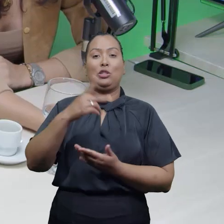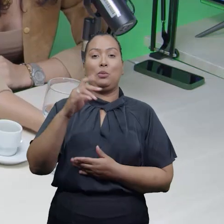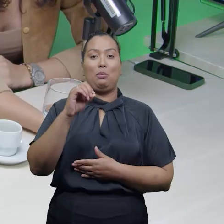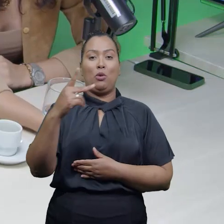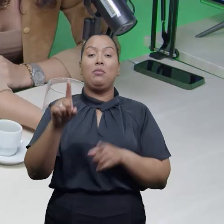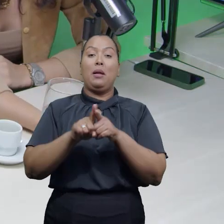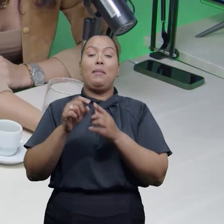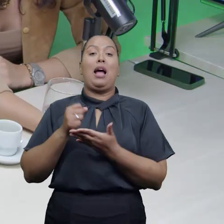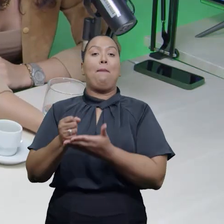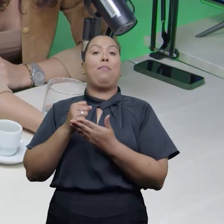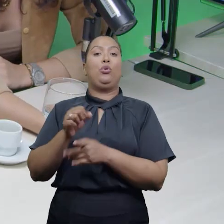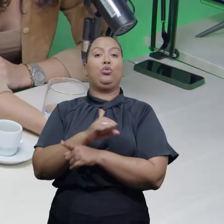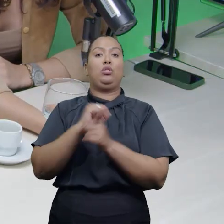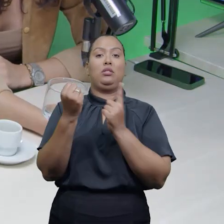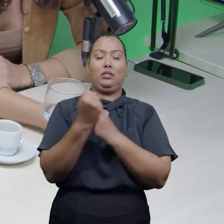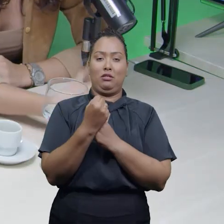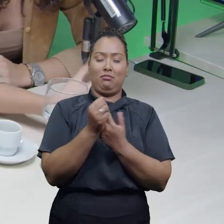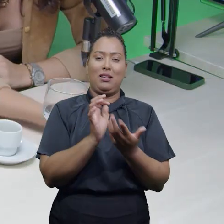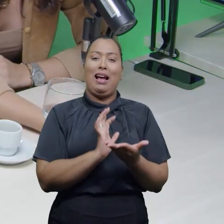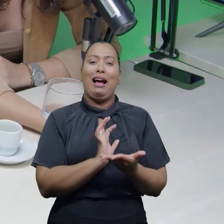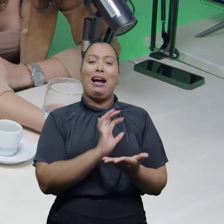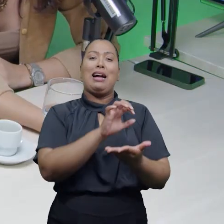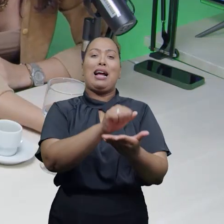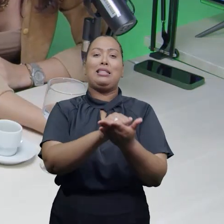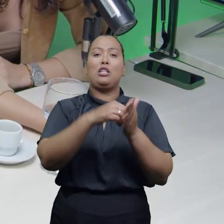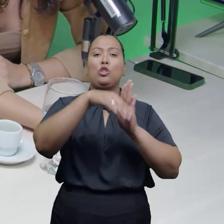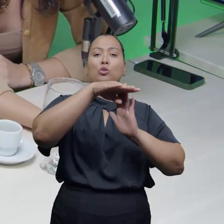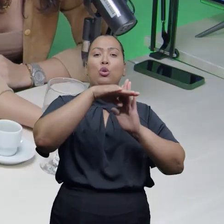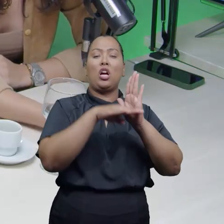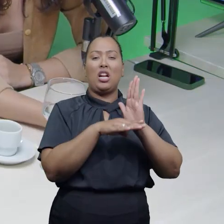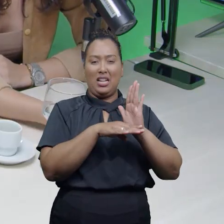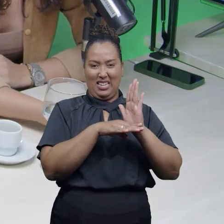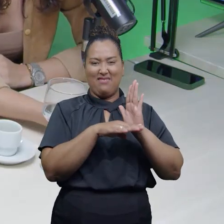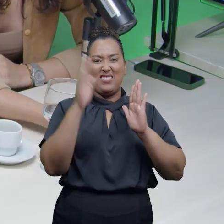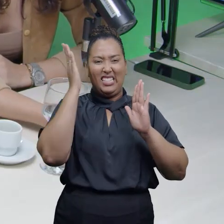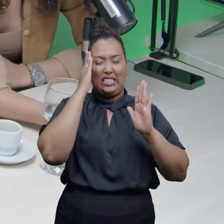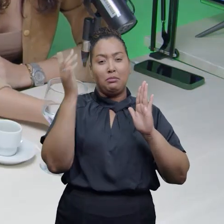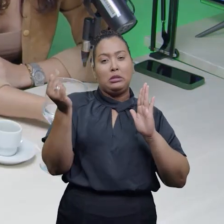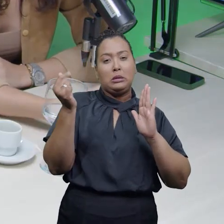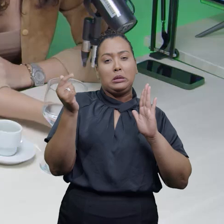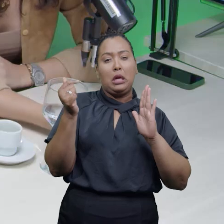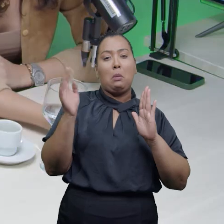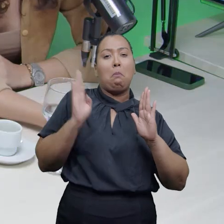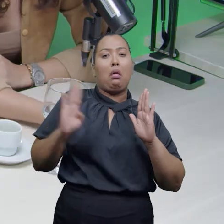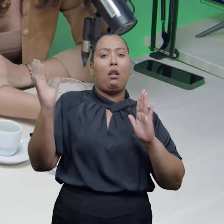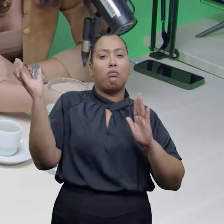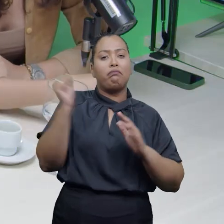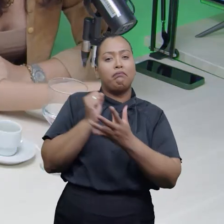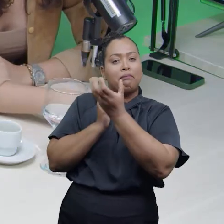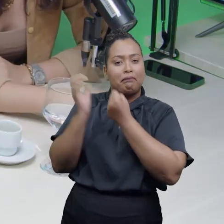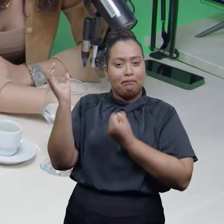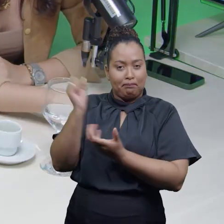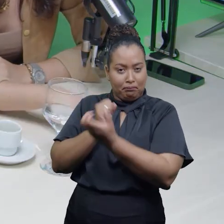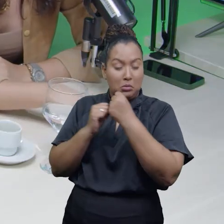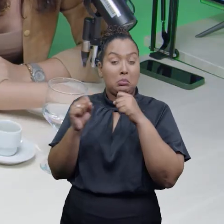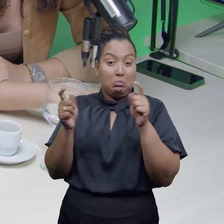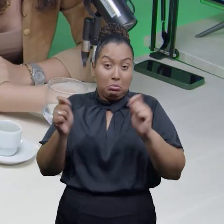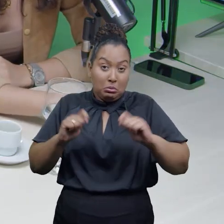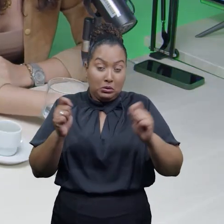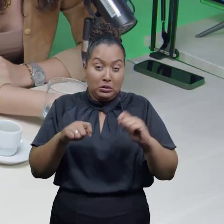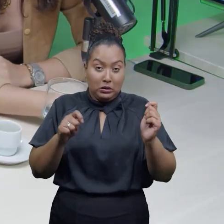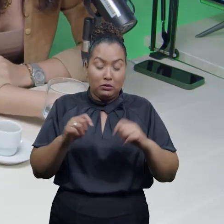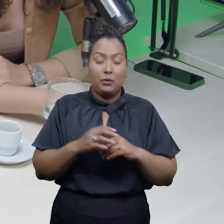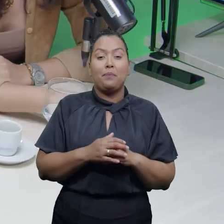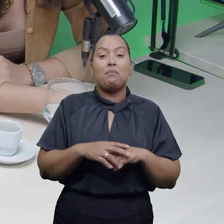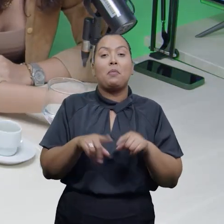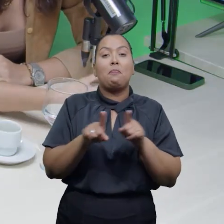mínimos ali de assistência social, como, por exemplo, o cadastro em programas de repasse de renda ou de qualquer